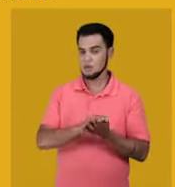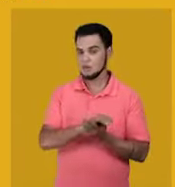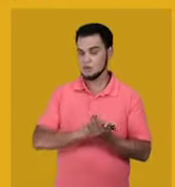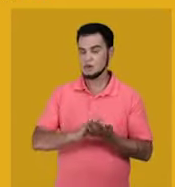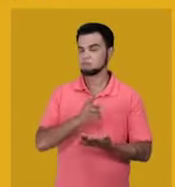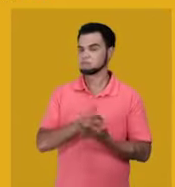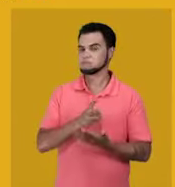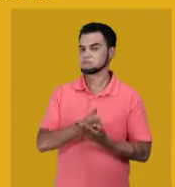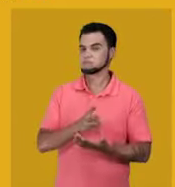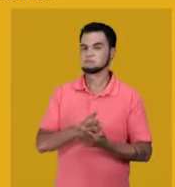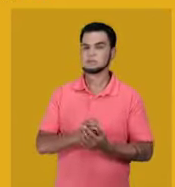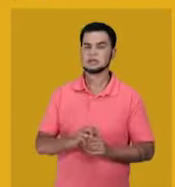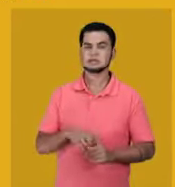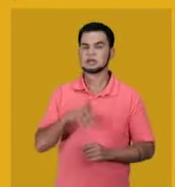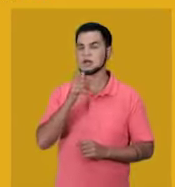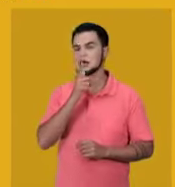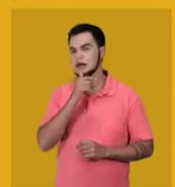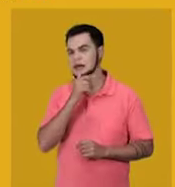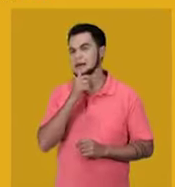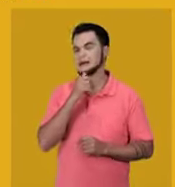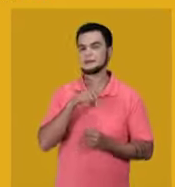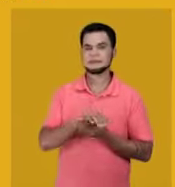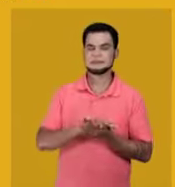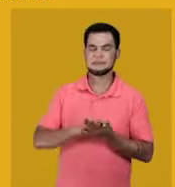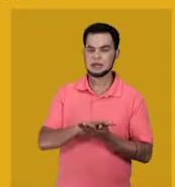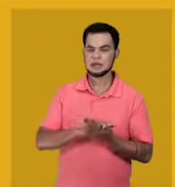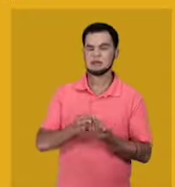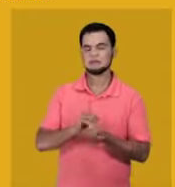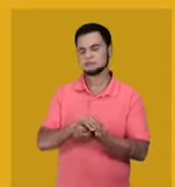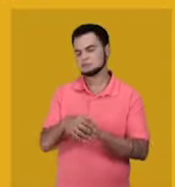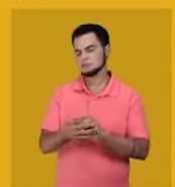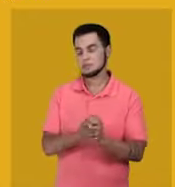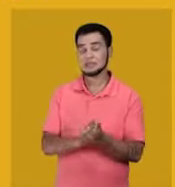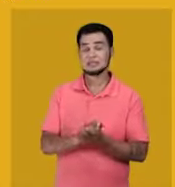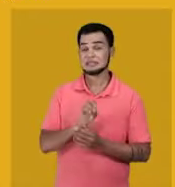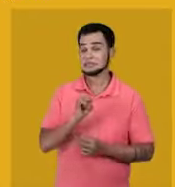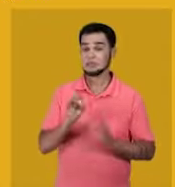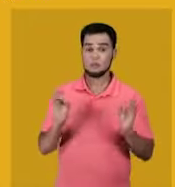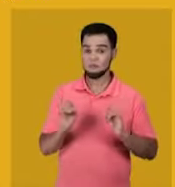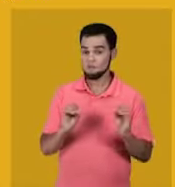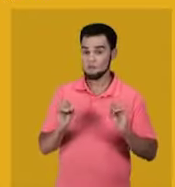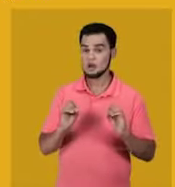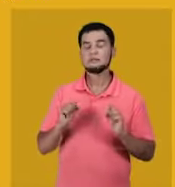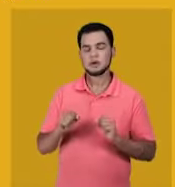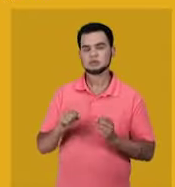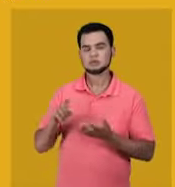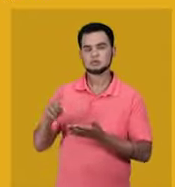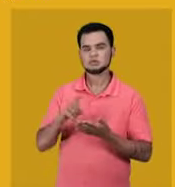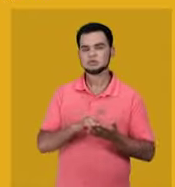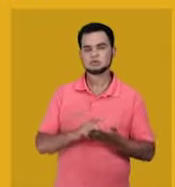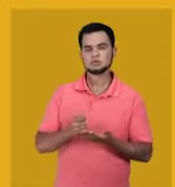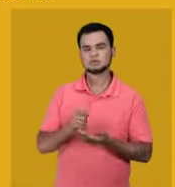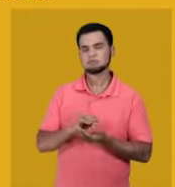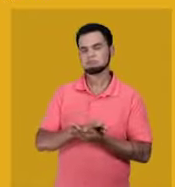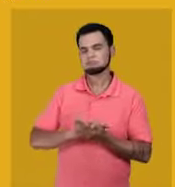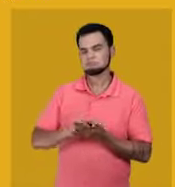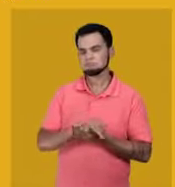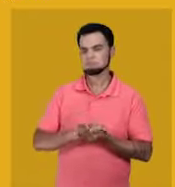frequentemente, seja lá com água e sabão, se você não tiver água e sabão no momento, com álcool em gel ou